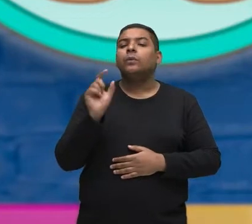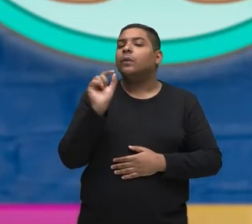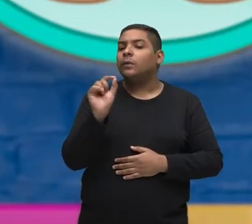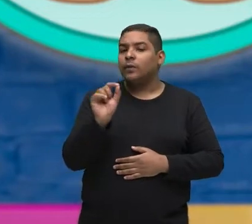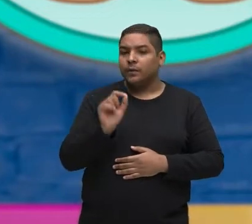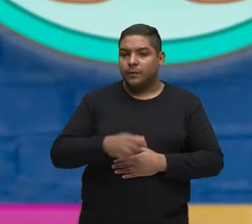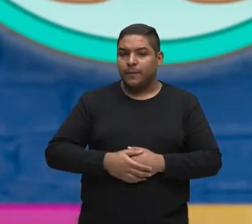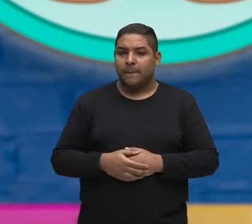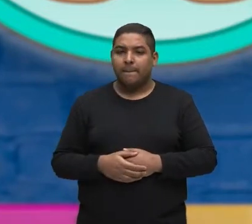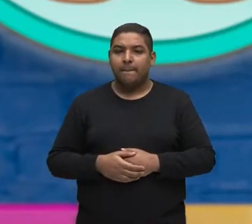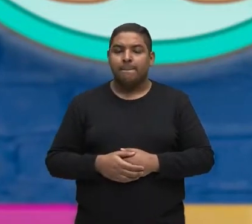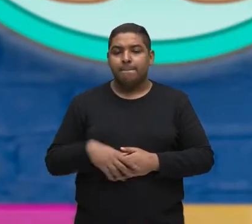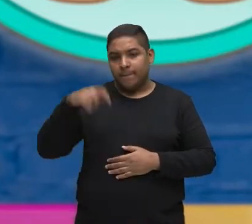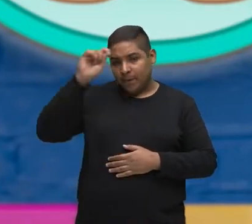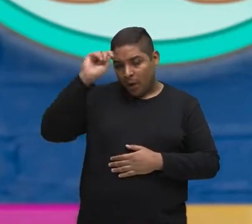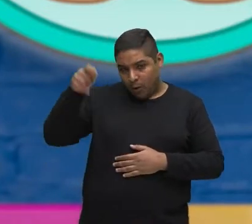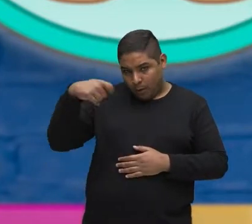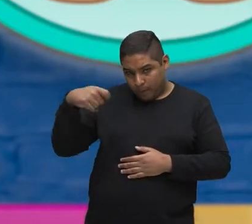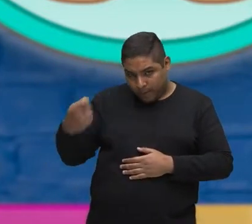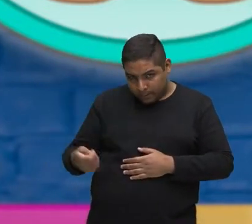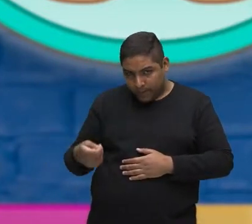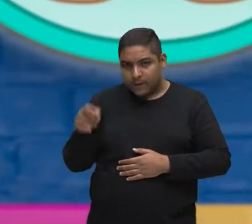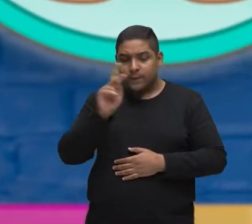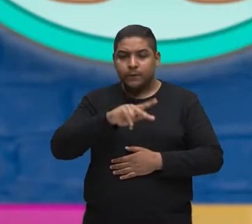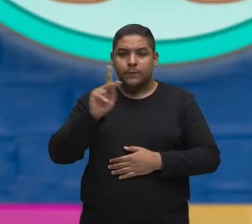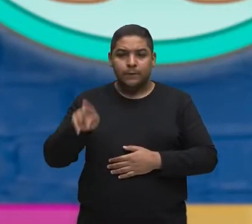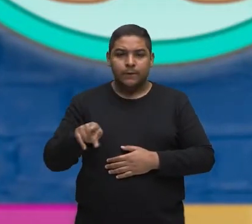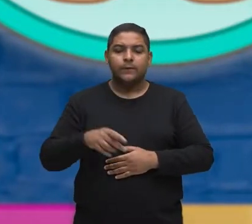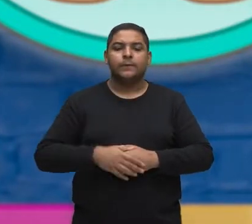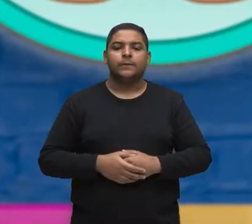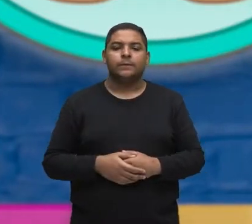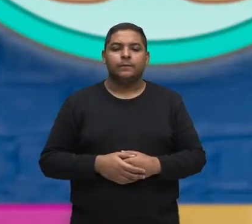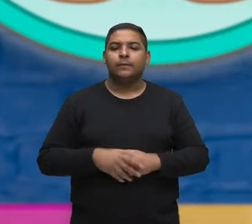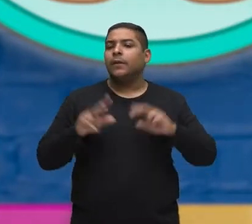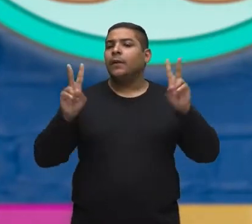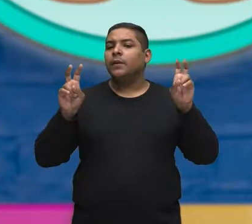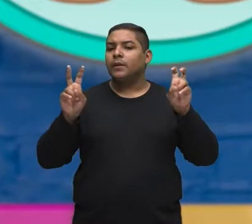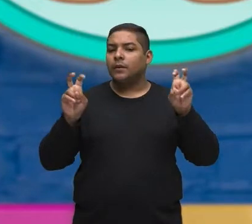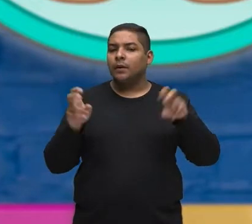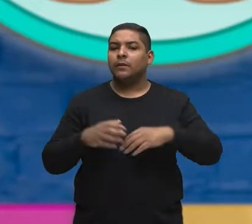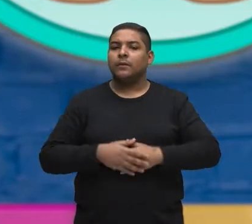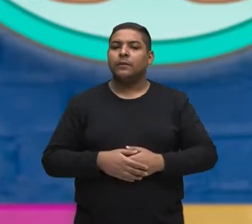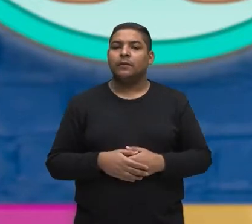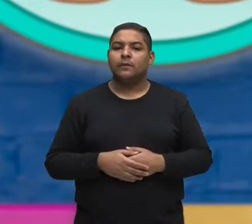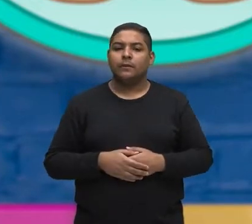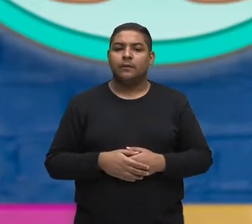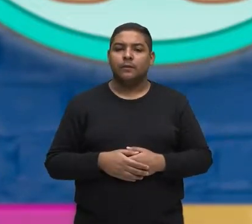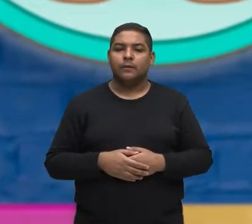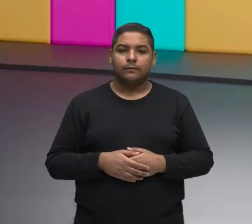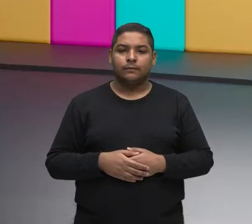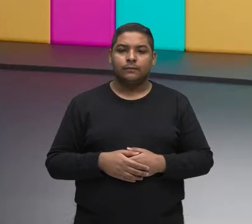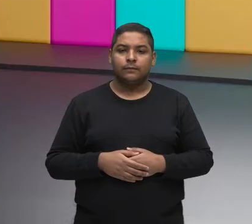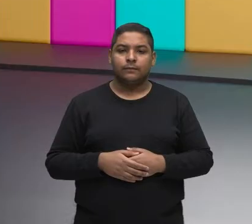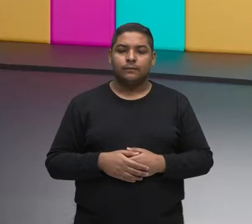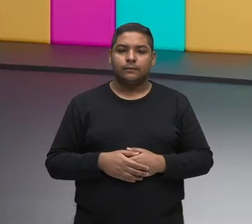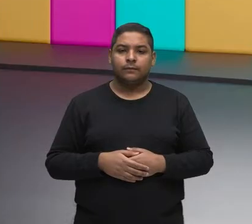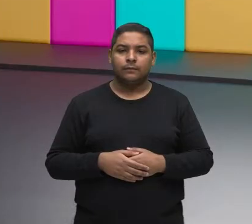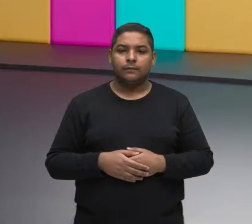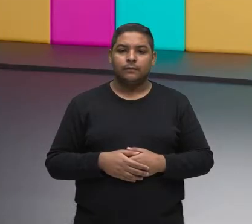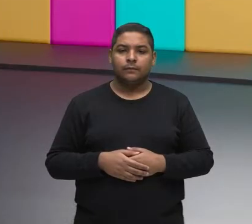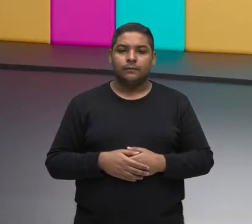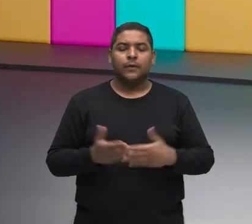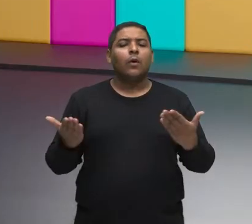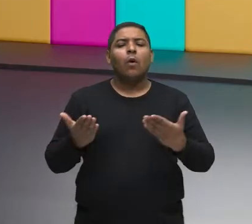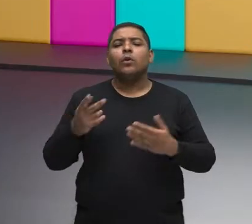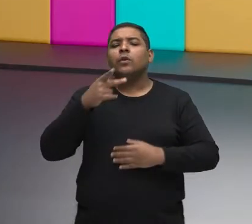com a homenagem aos professores, né? E o tema do nosso programa de hoje é... Fala aí, Débora.